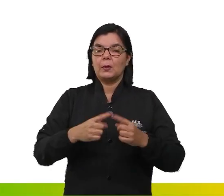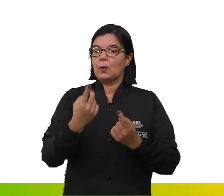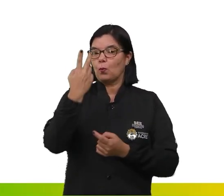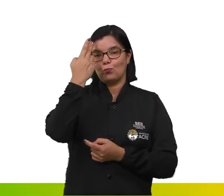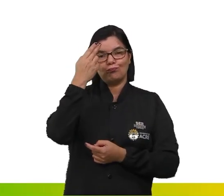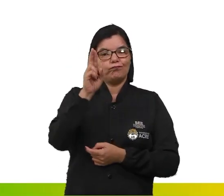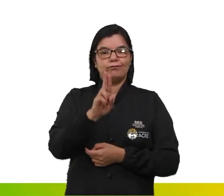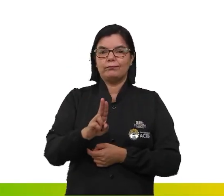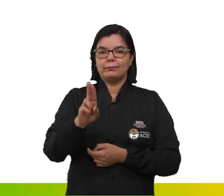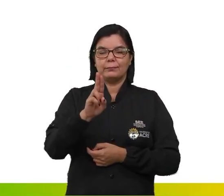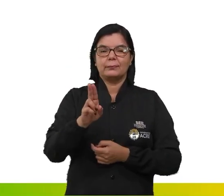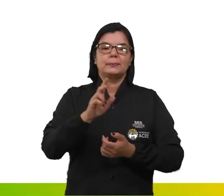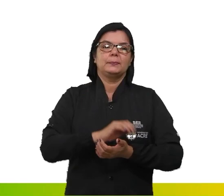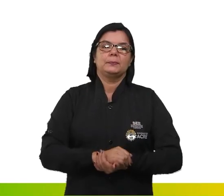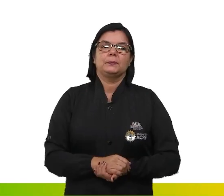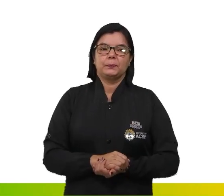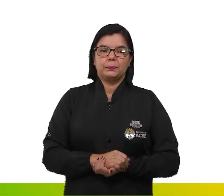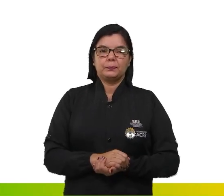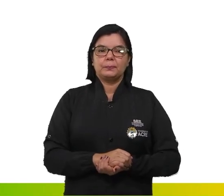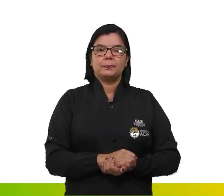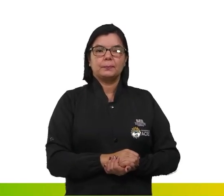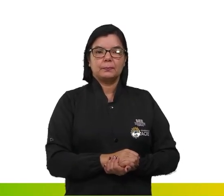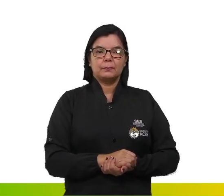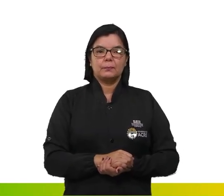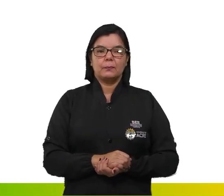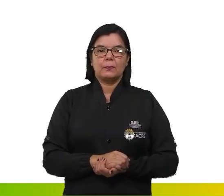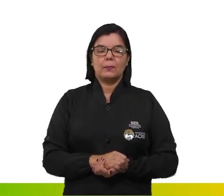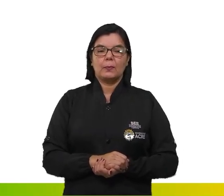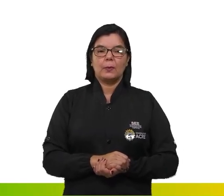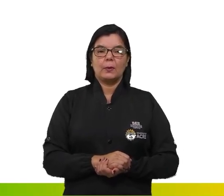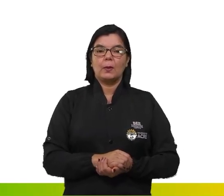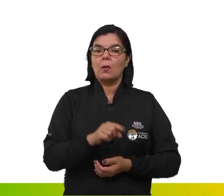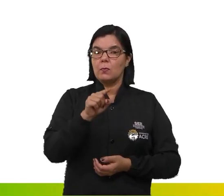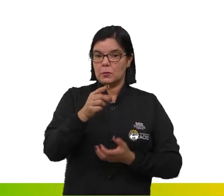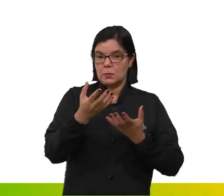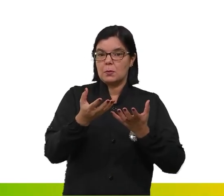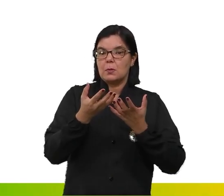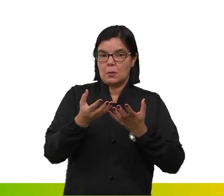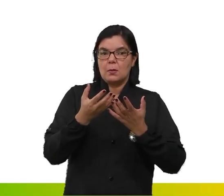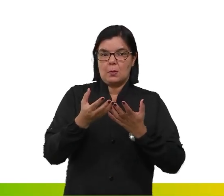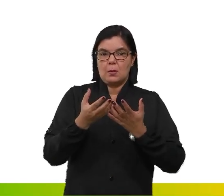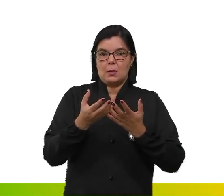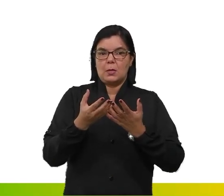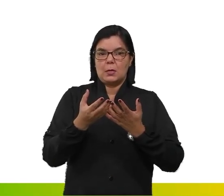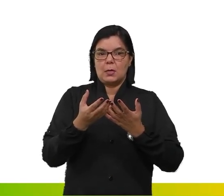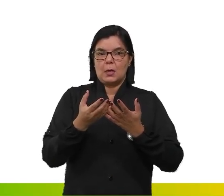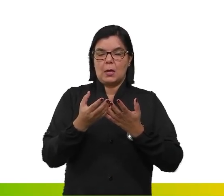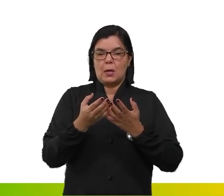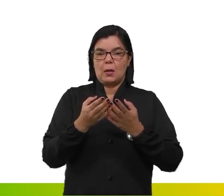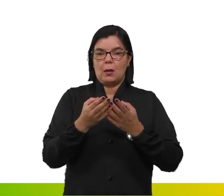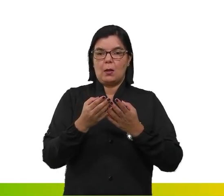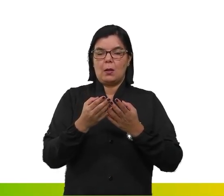convencionais. Vamos lá. Você quer colocar...